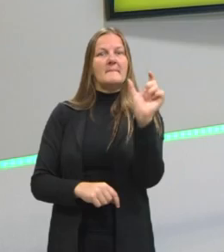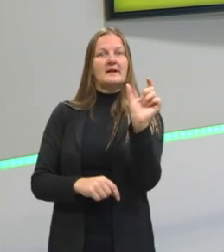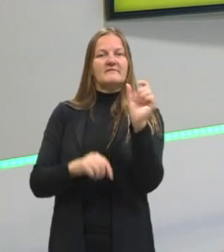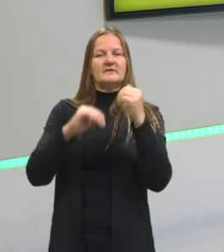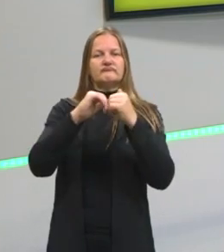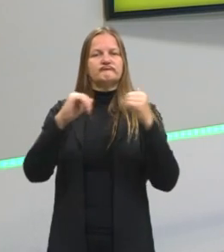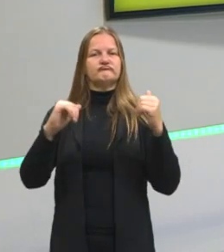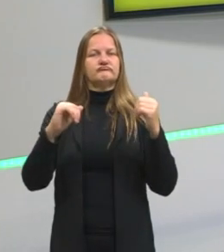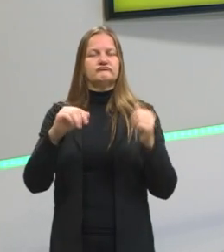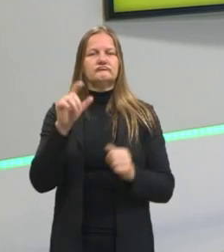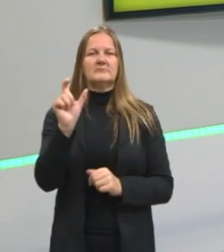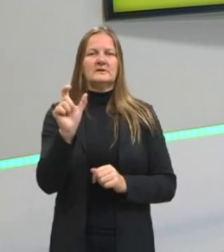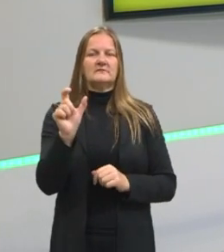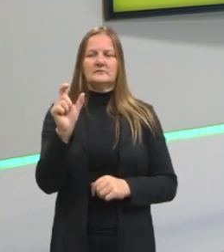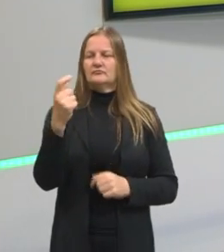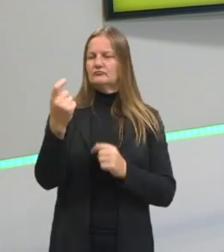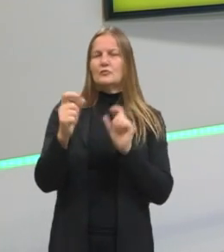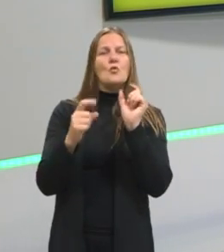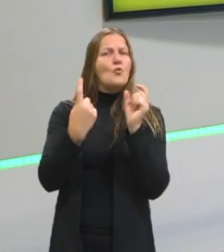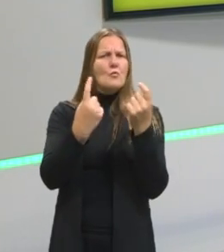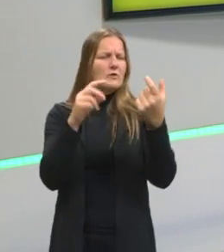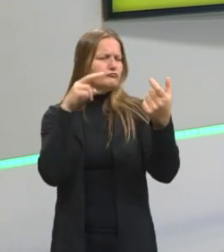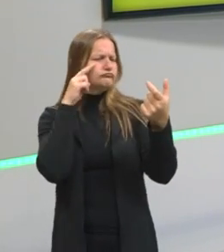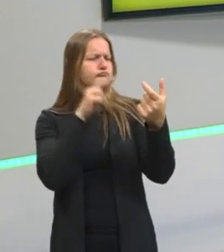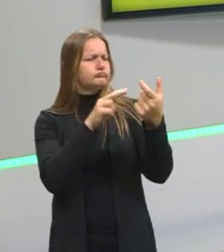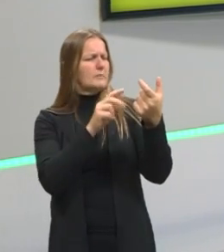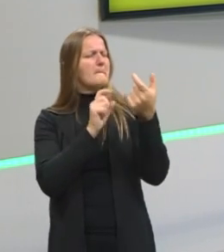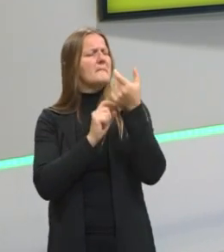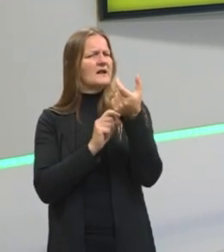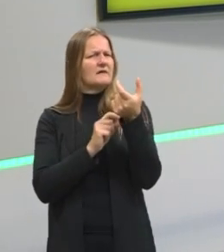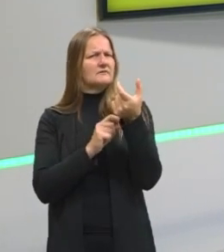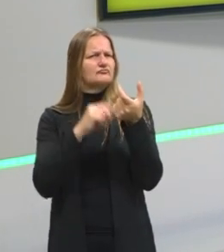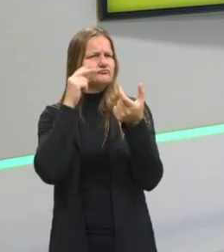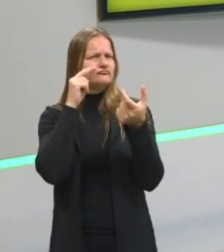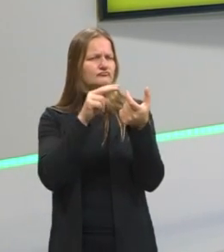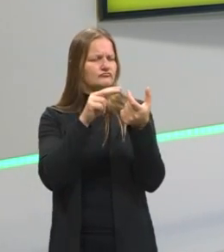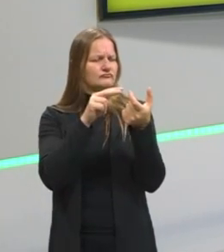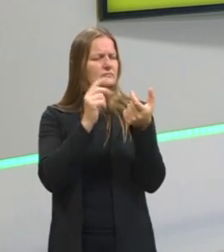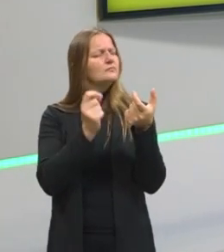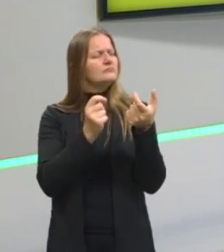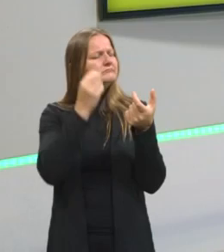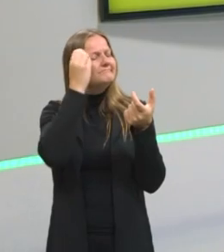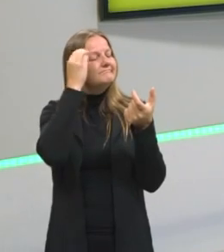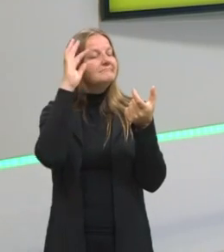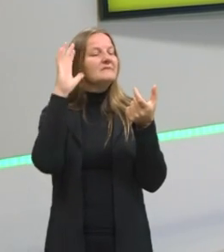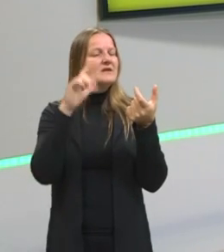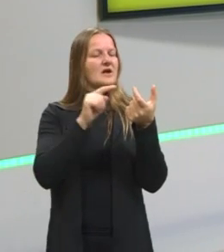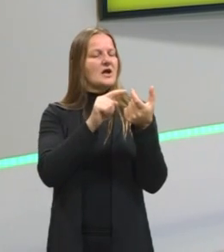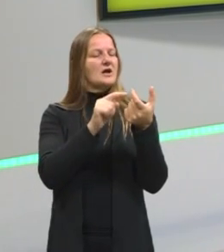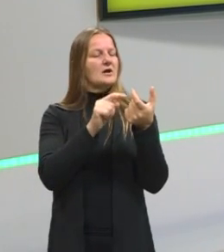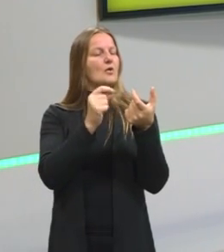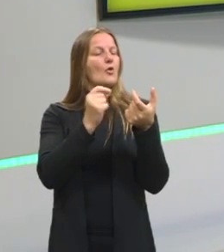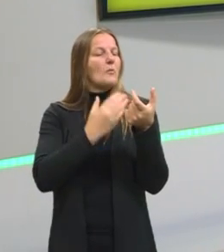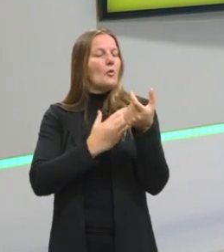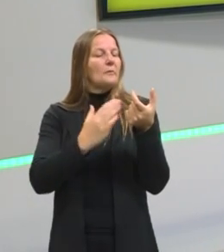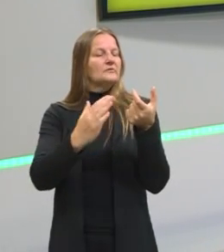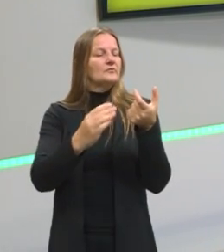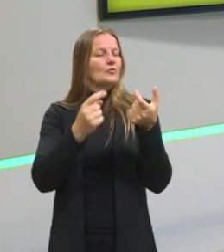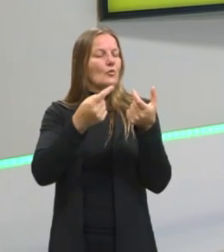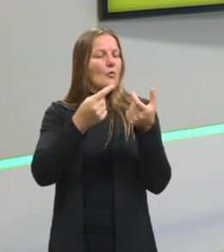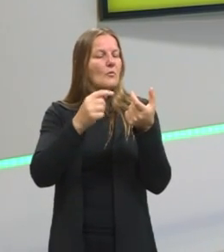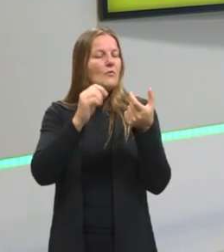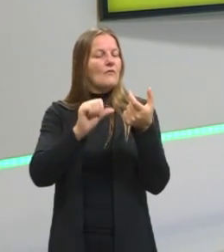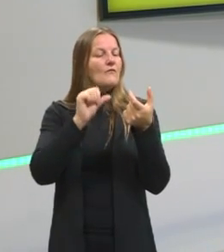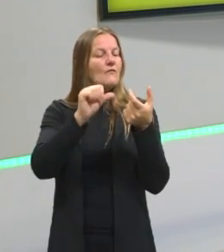separada. Eu olho para uma determinada palavra e eu vou entender de onde ela veio, como ela